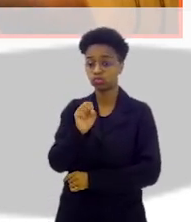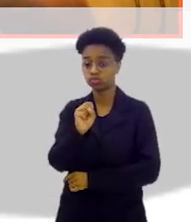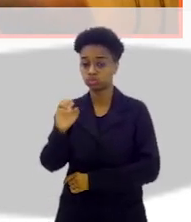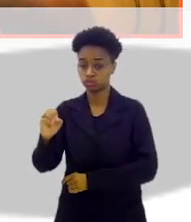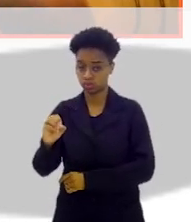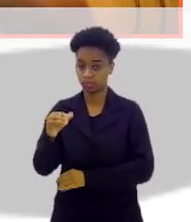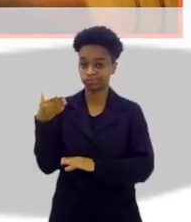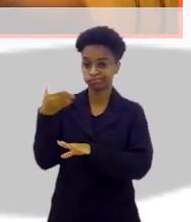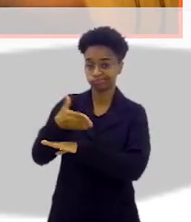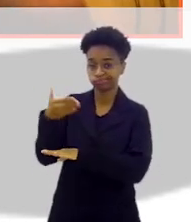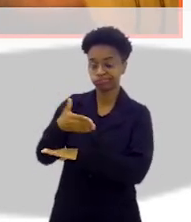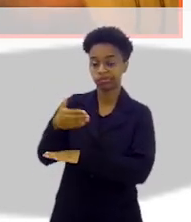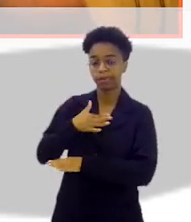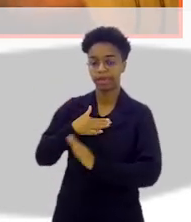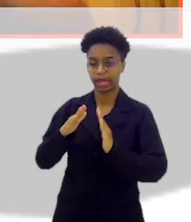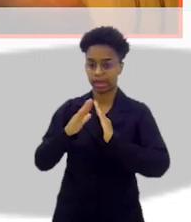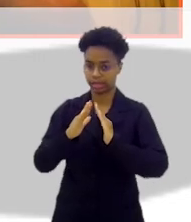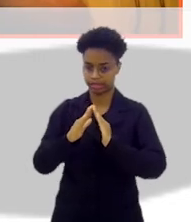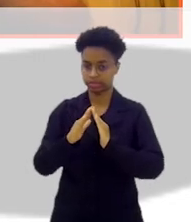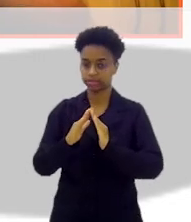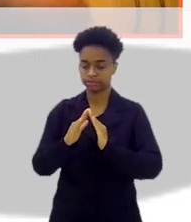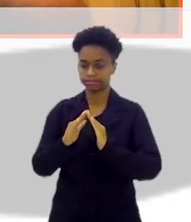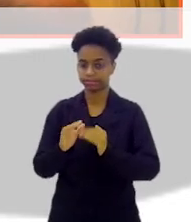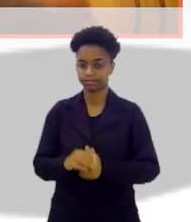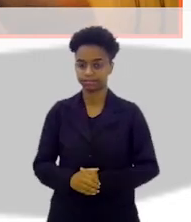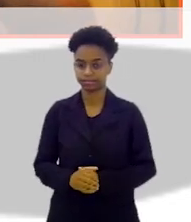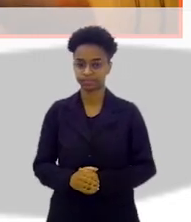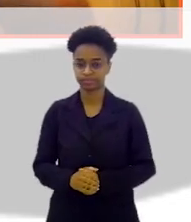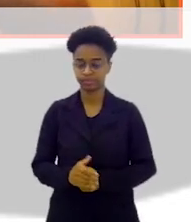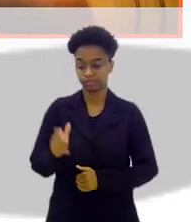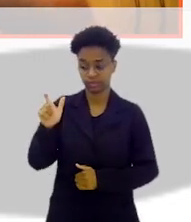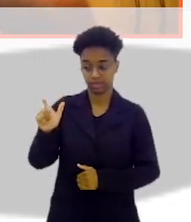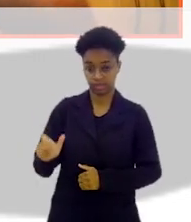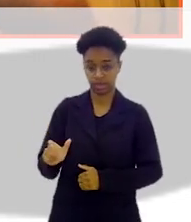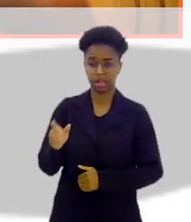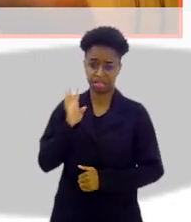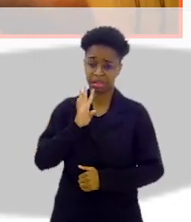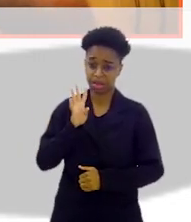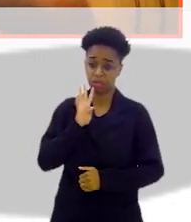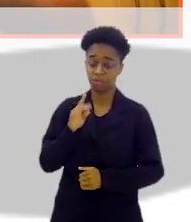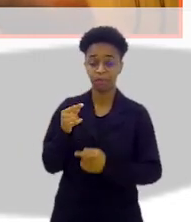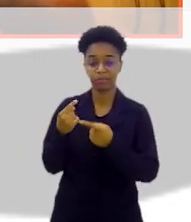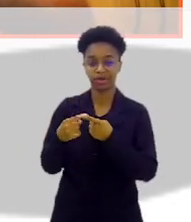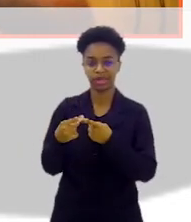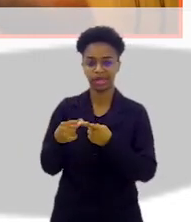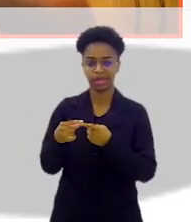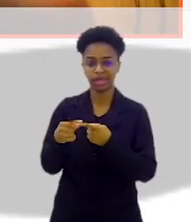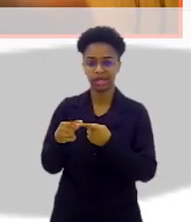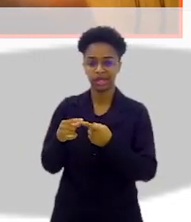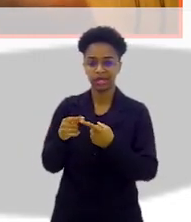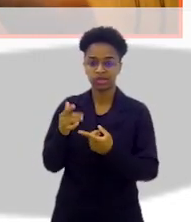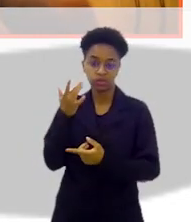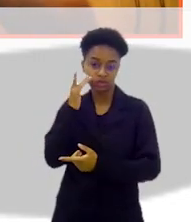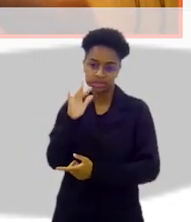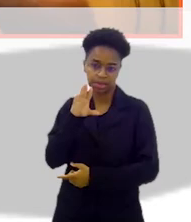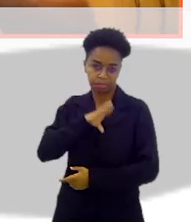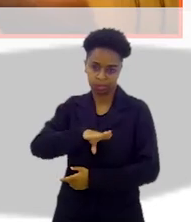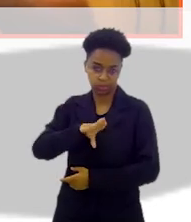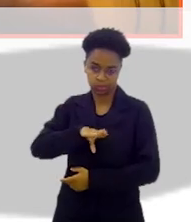russo que me frequentava aqui em casa. Oh. Ela era muito legal porque ela não